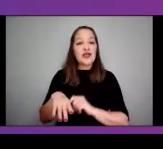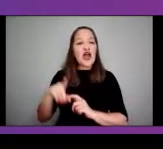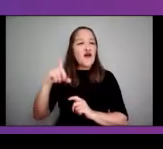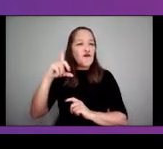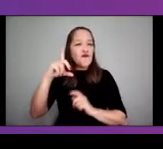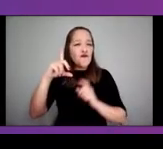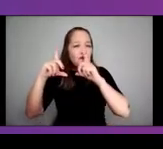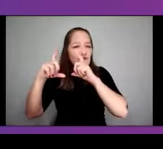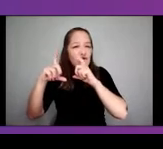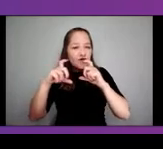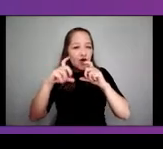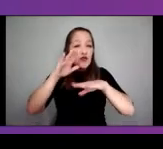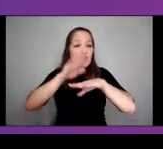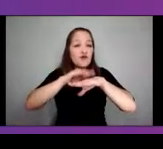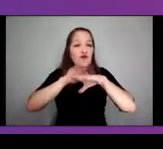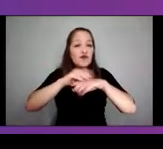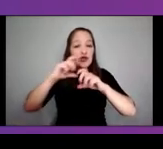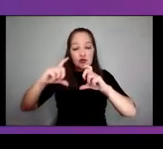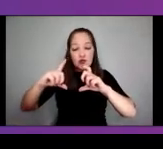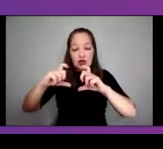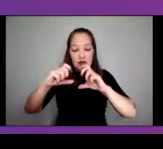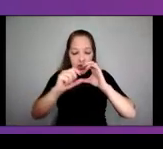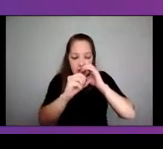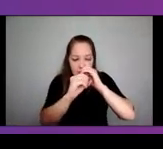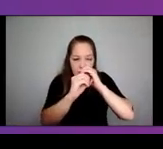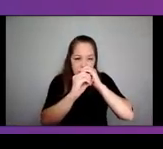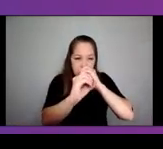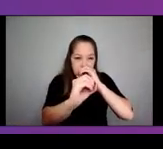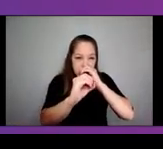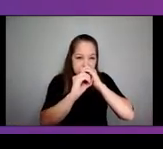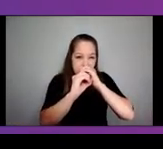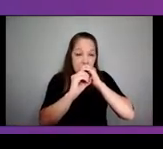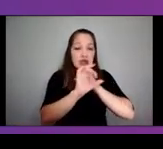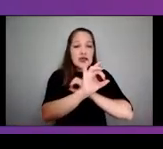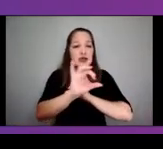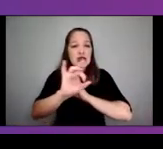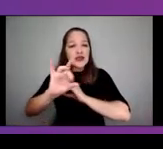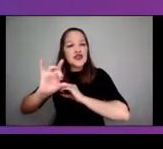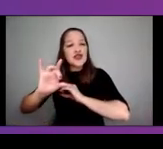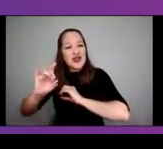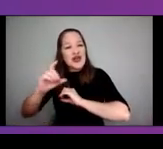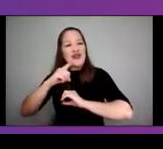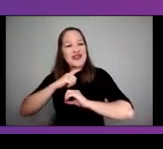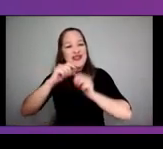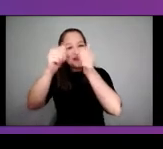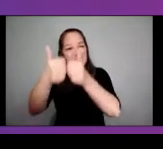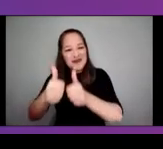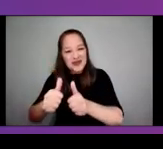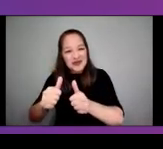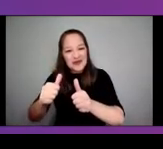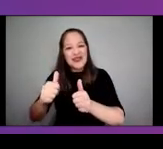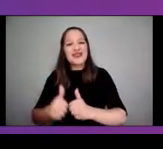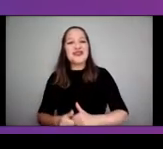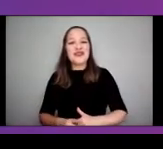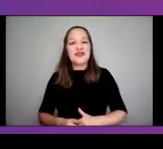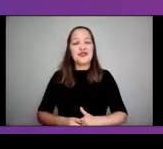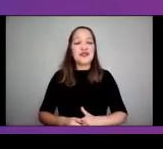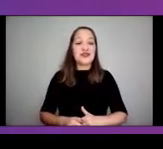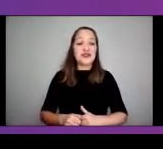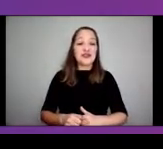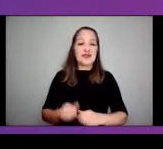feita portanto com câmera de furinho e que cada uma tinha essa conformação de imagem então é uma coisa que se deu a meta uma coisa que